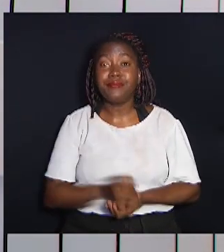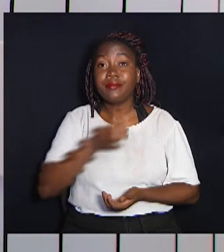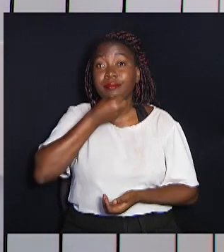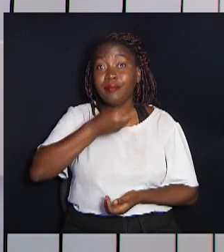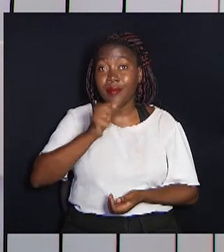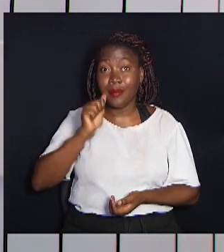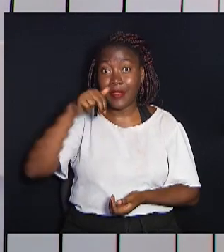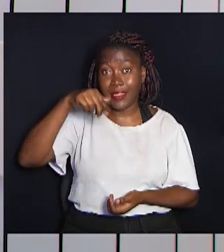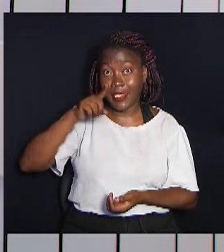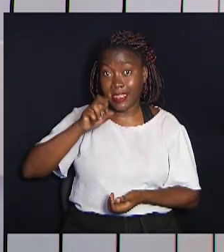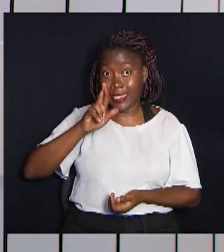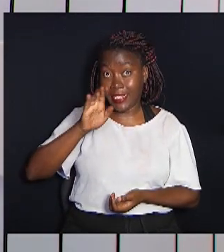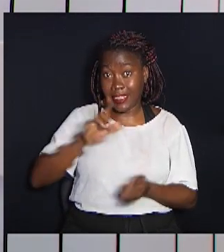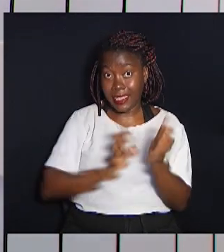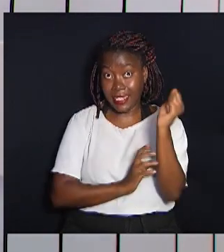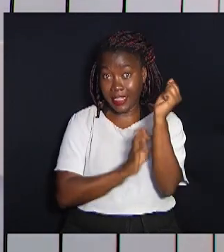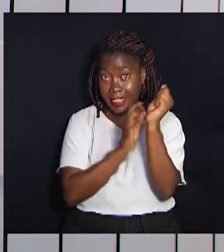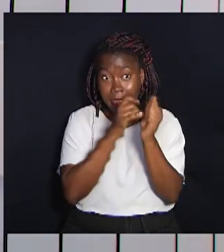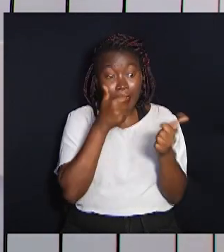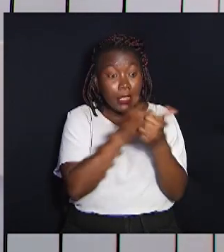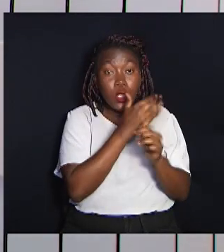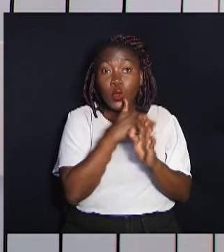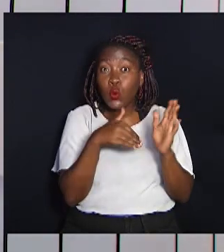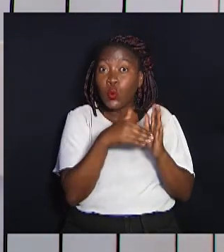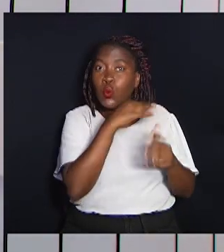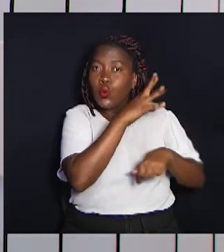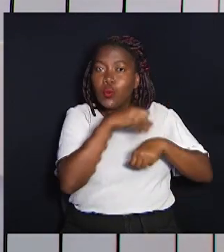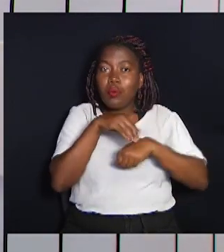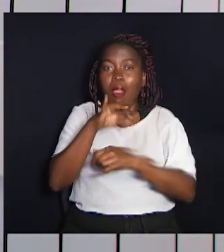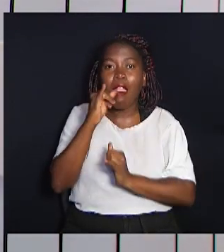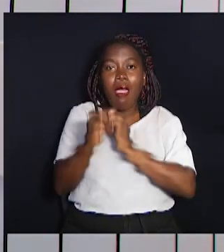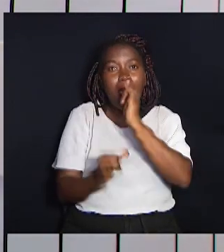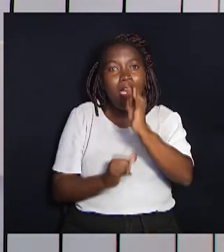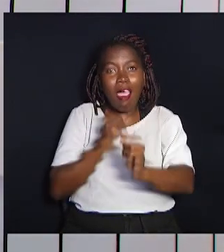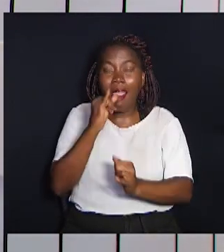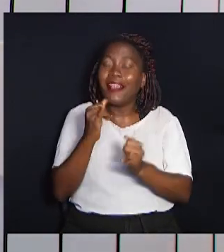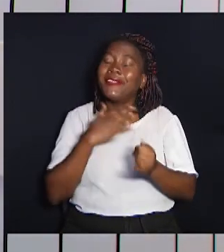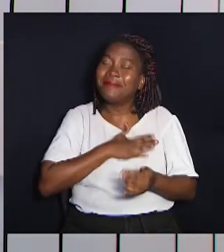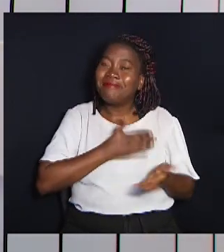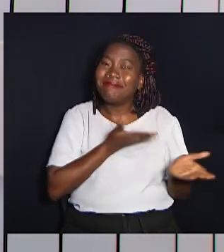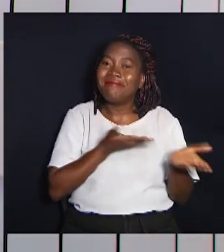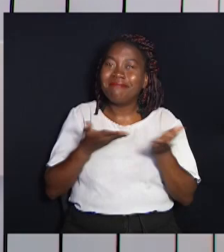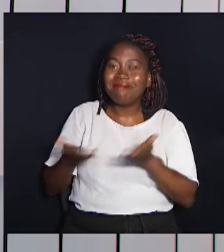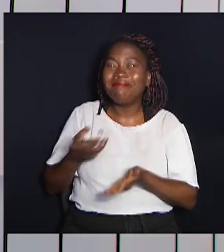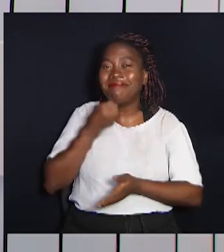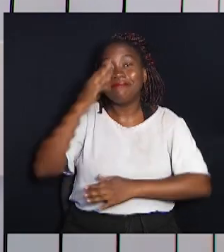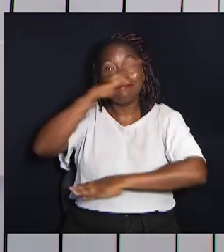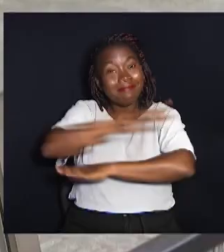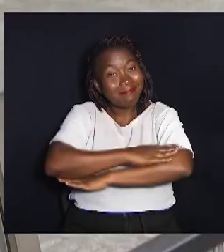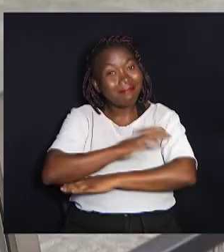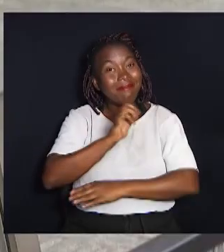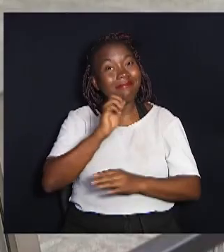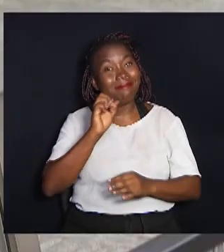André Aranha acompanhou tudo e traz agora as informações. Seja bem-vindo e boa tarde, André.